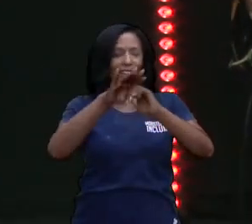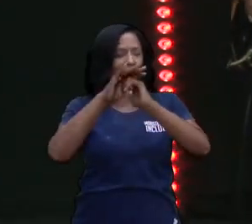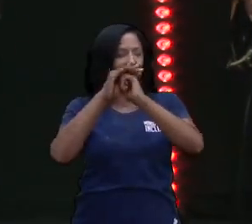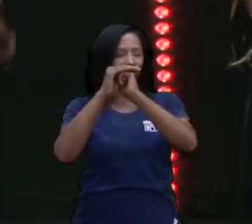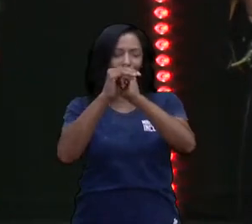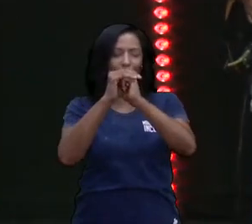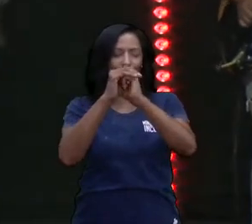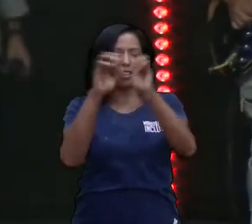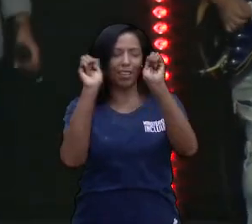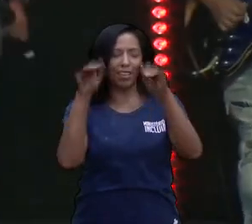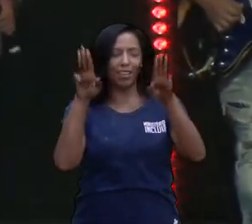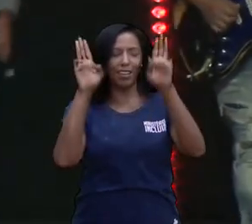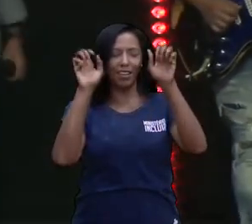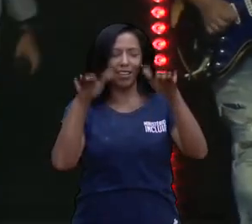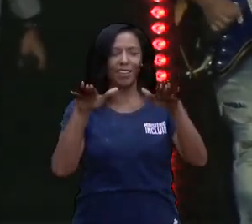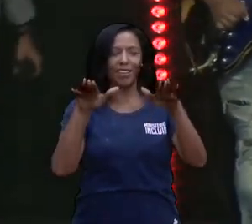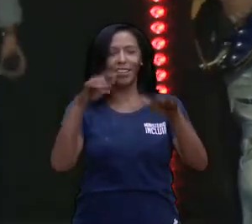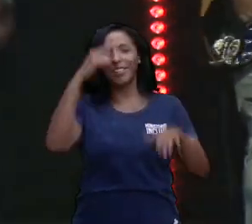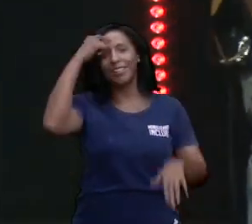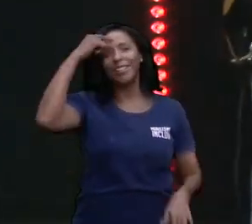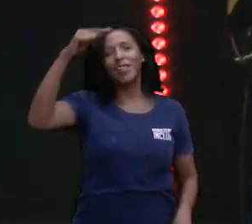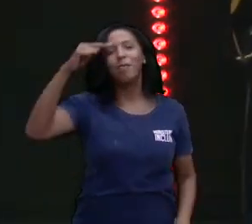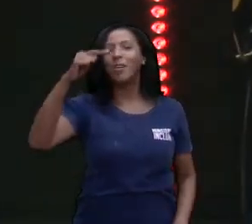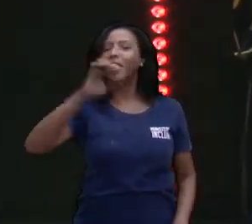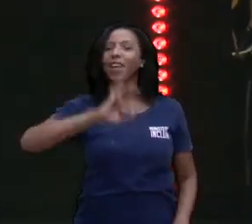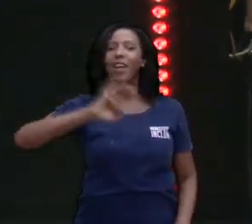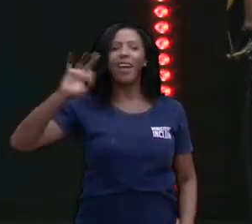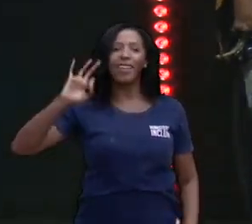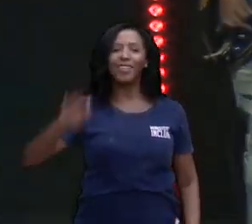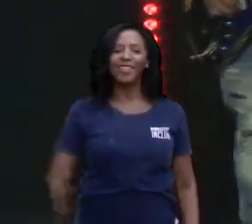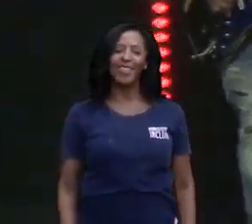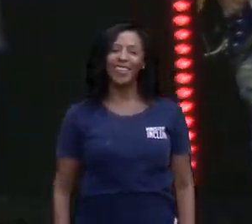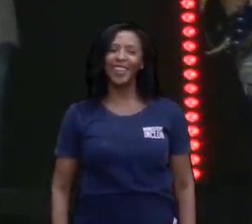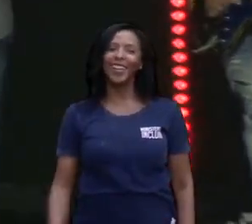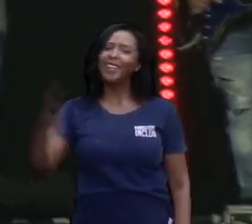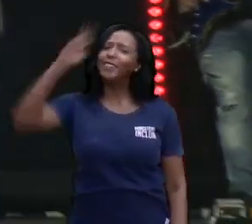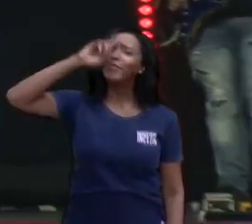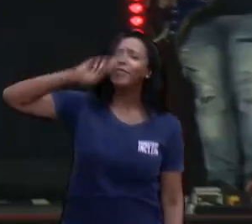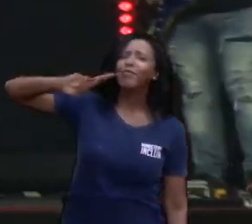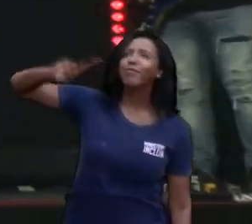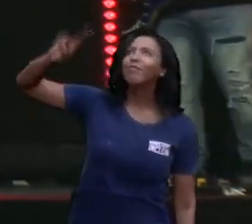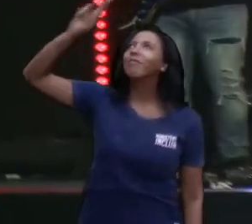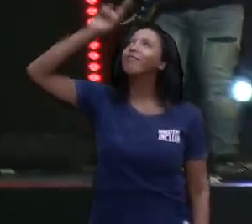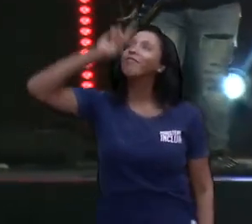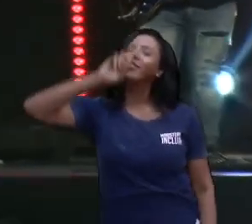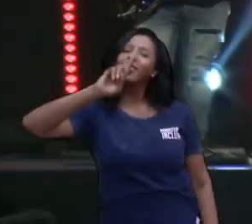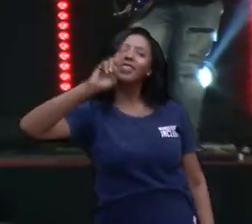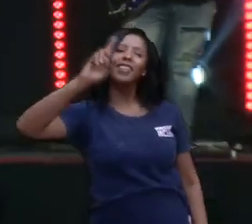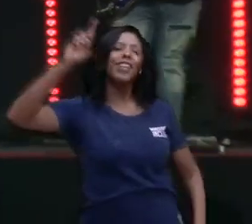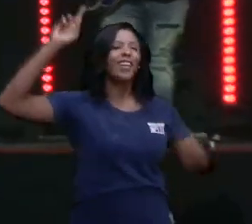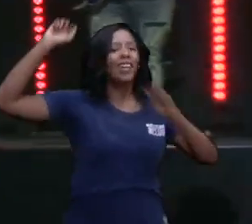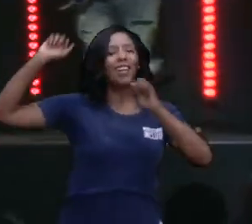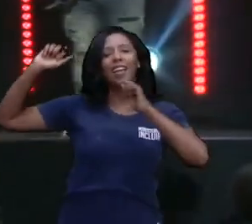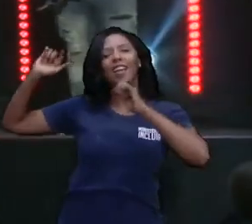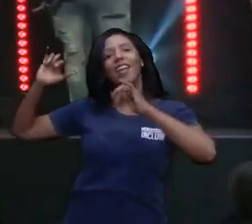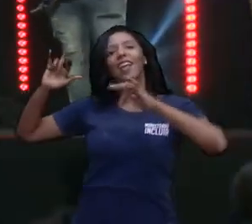Amém boa semana que Deus te abençoe tchau bençoe